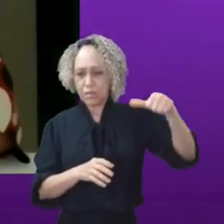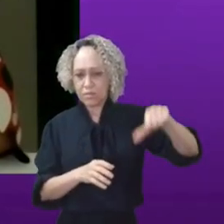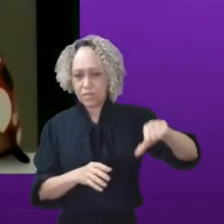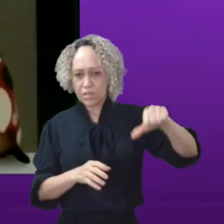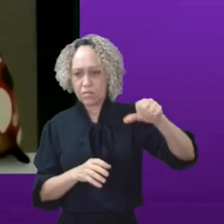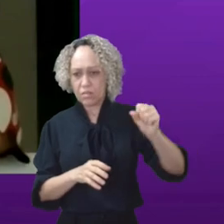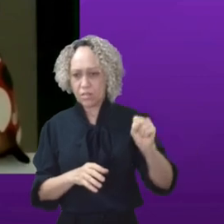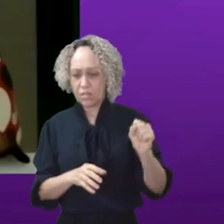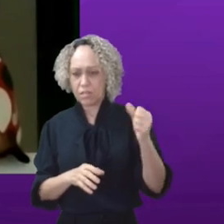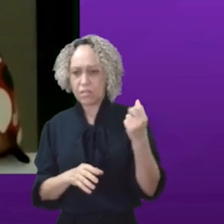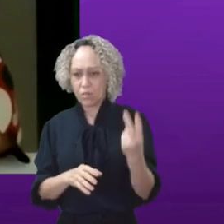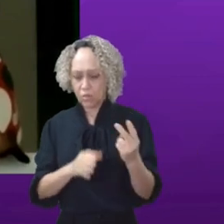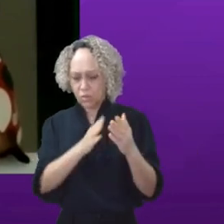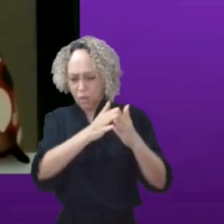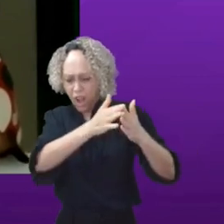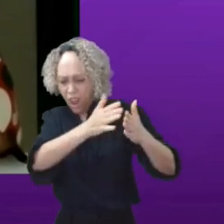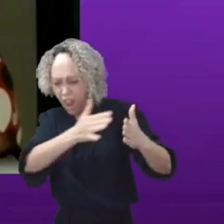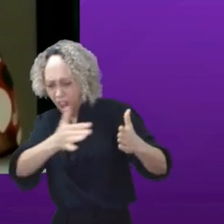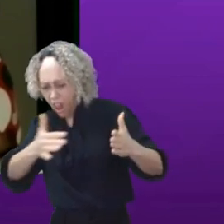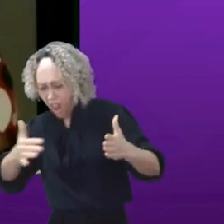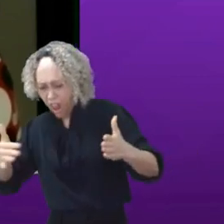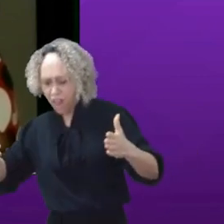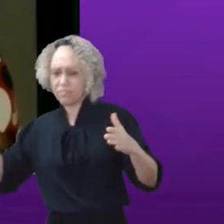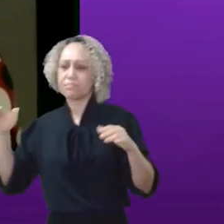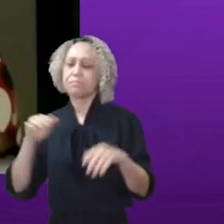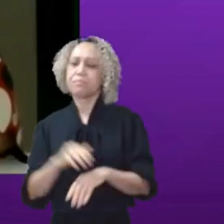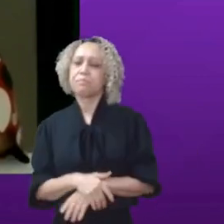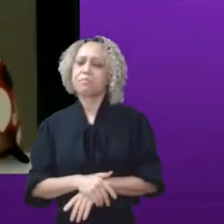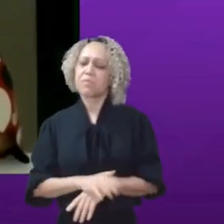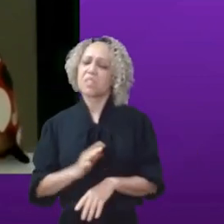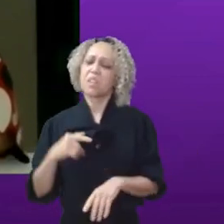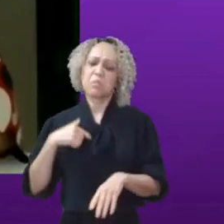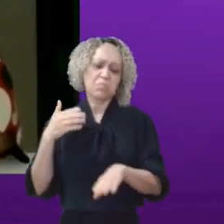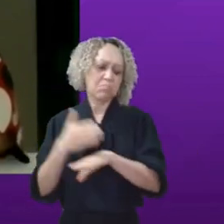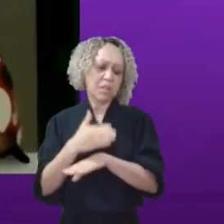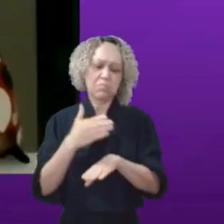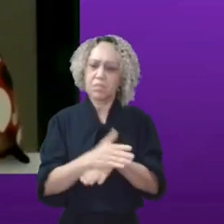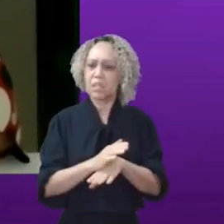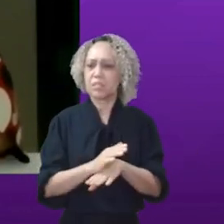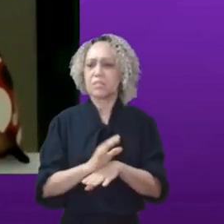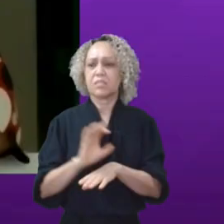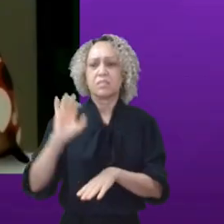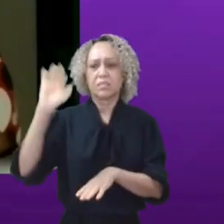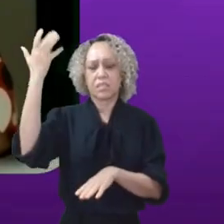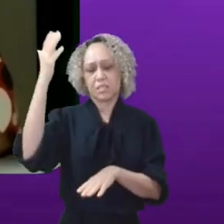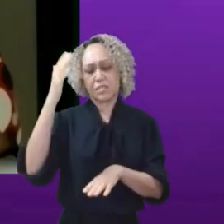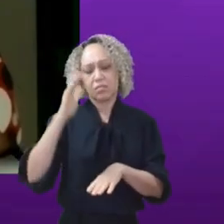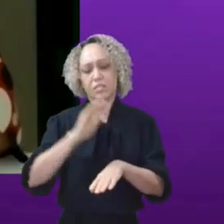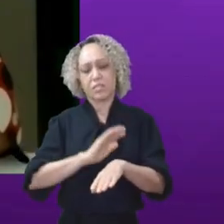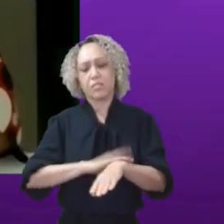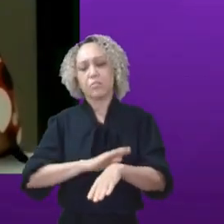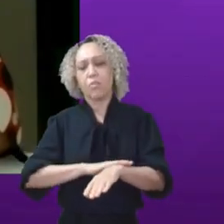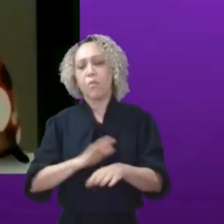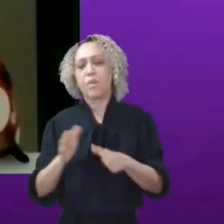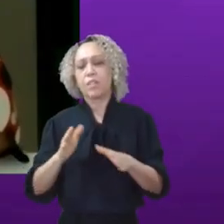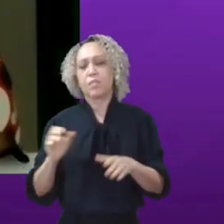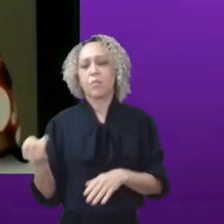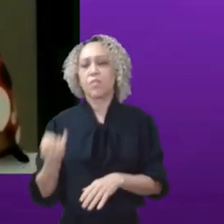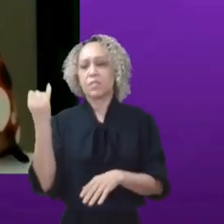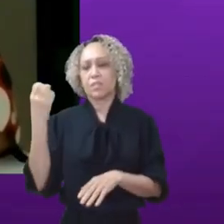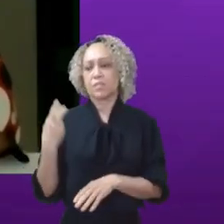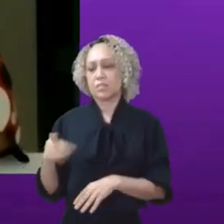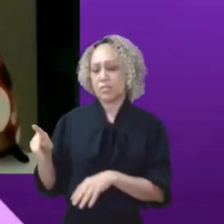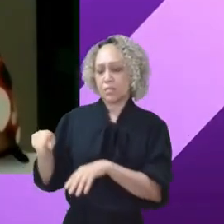sempre participando dos momentos, né, de decisões importantes do nosso país. Tenho muita honra, né, de poder